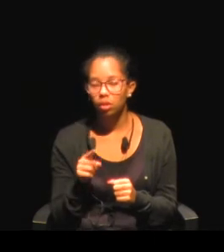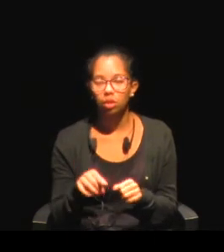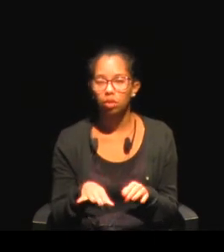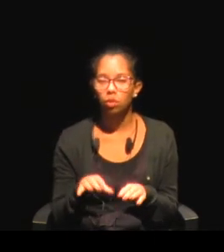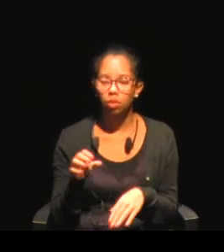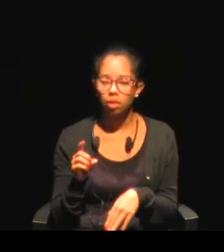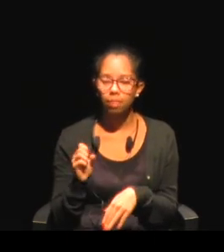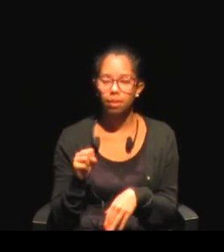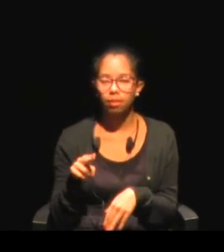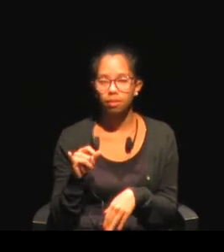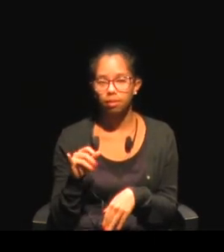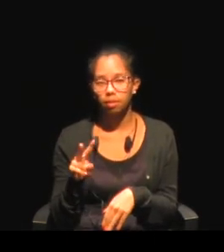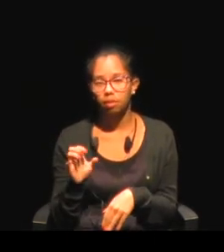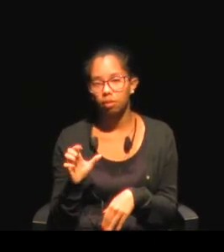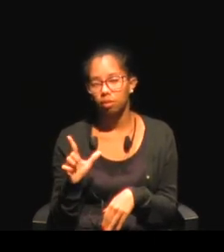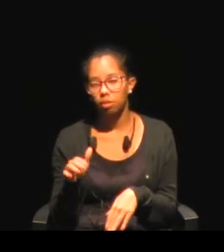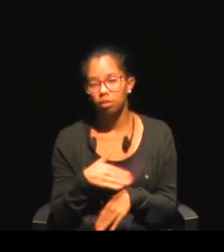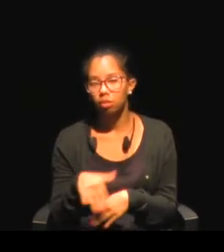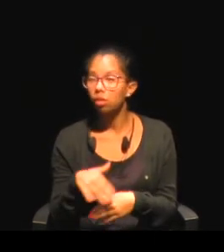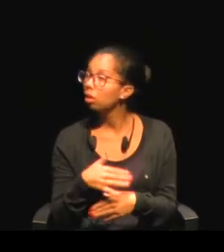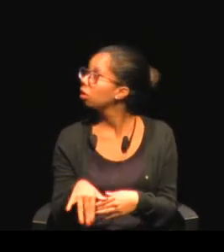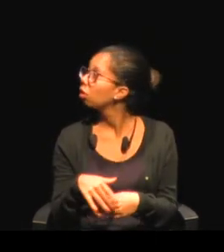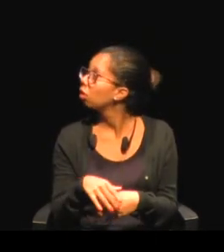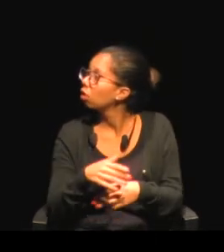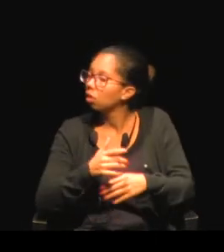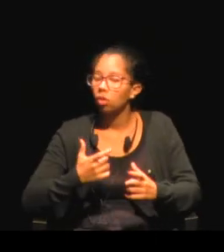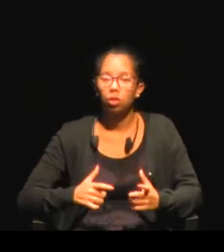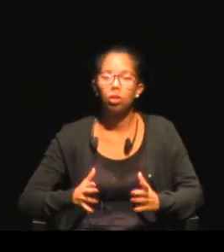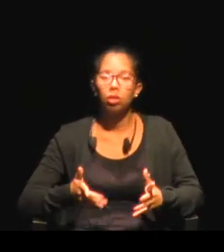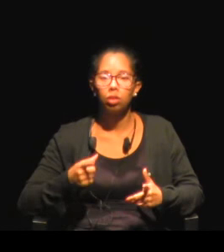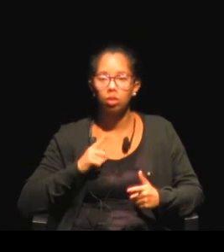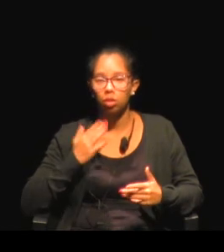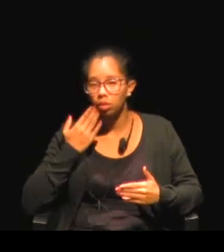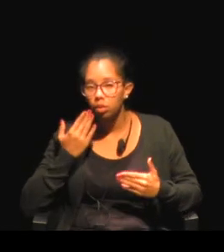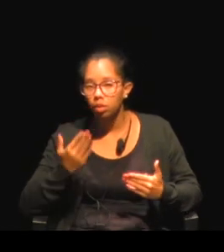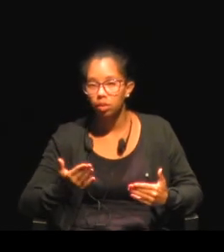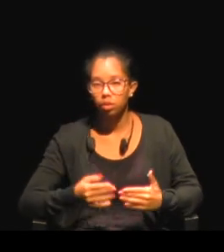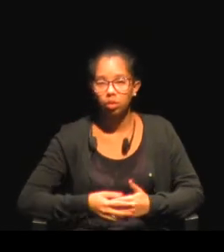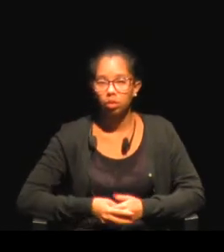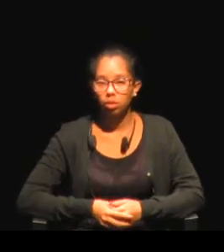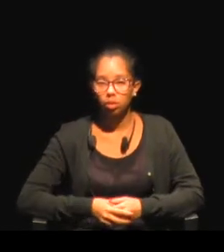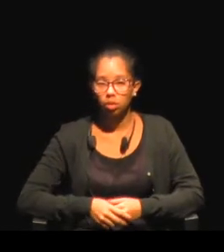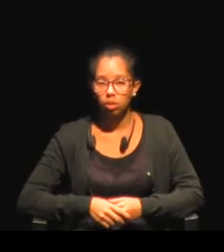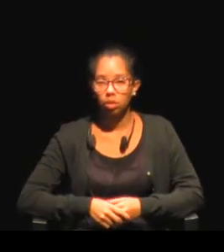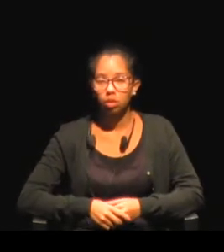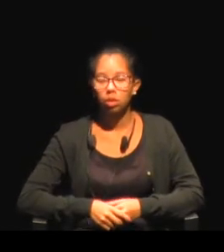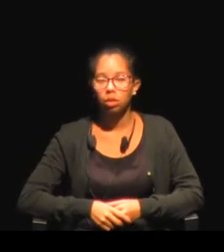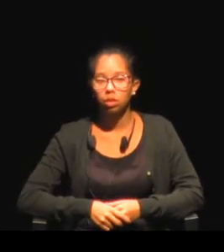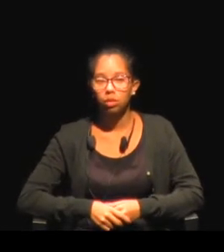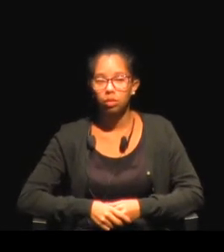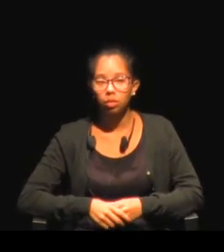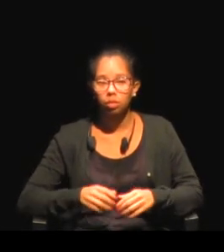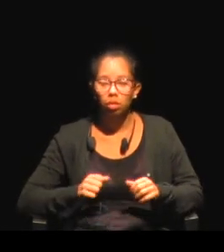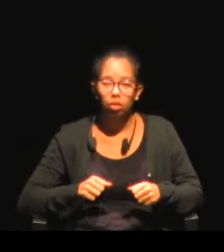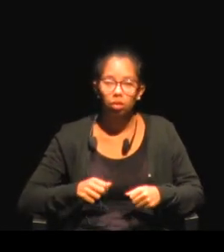é uma ideia da implantação. Olha, esse é o sítio histórico completo, da ruína está aqui, o Lúcio Costa lá. A